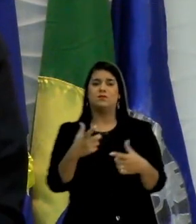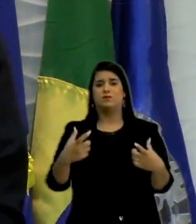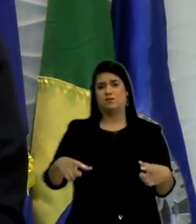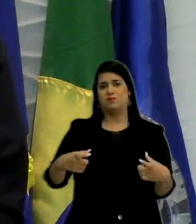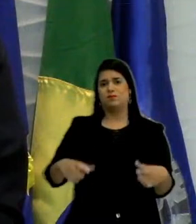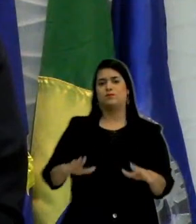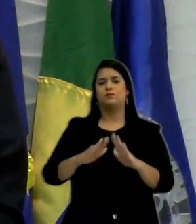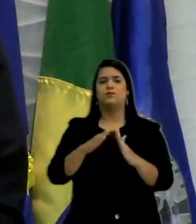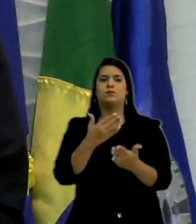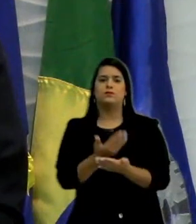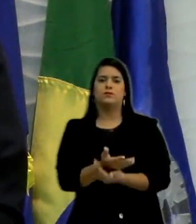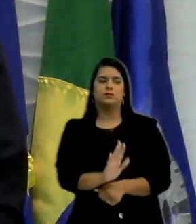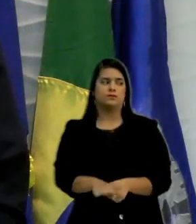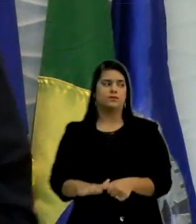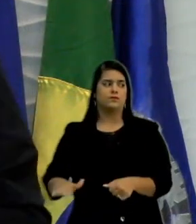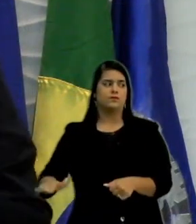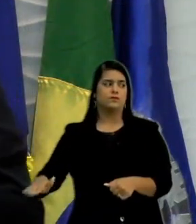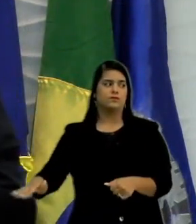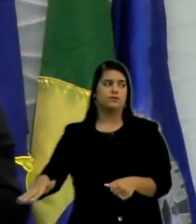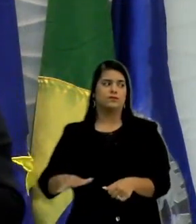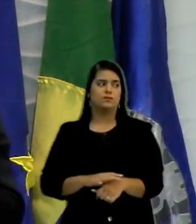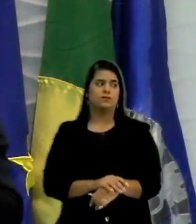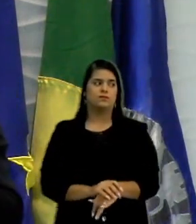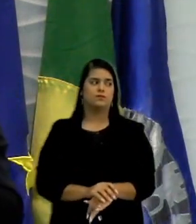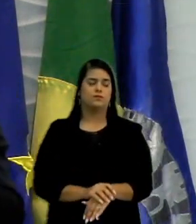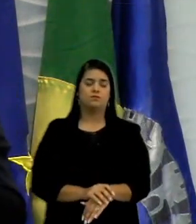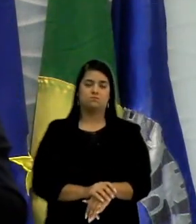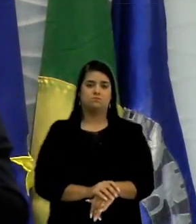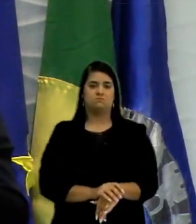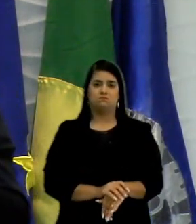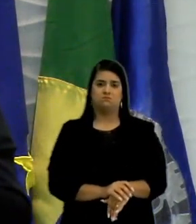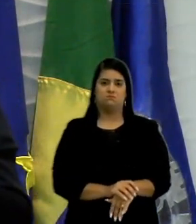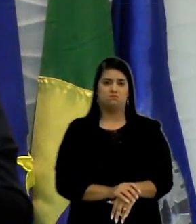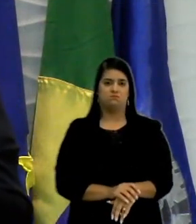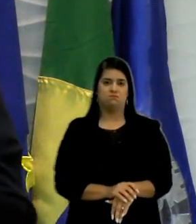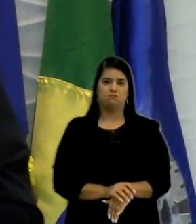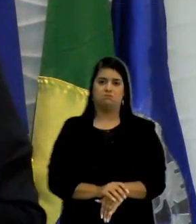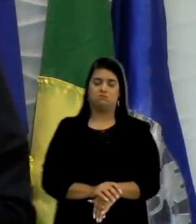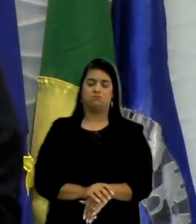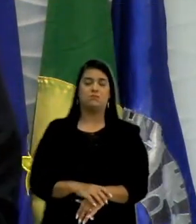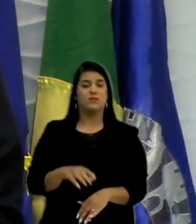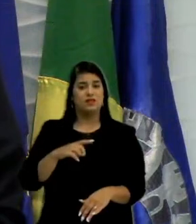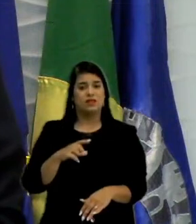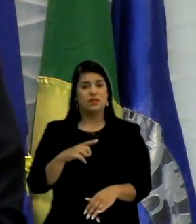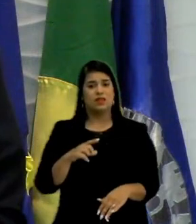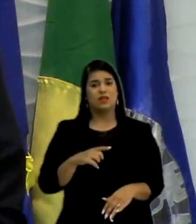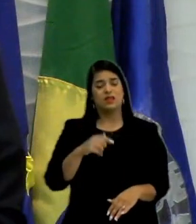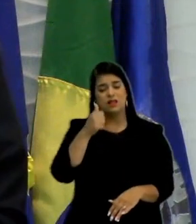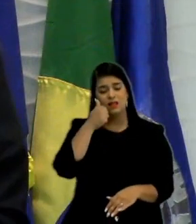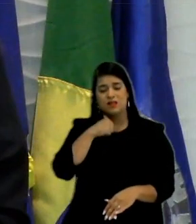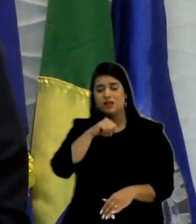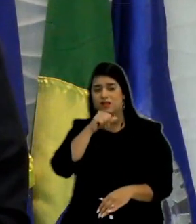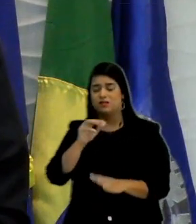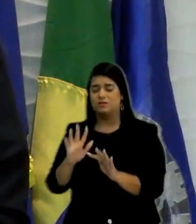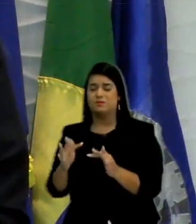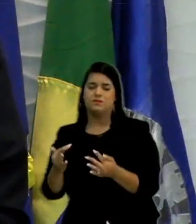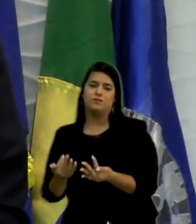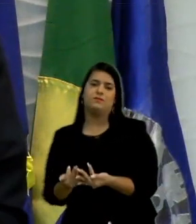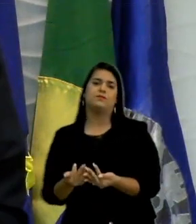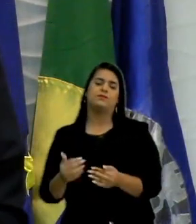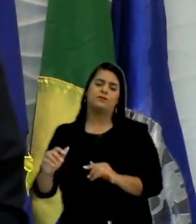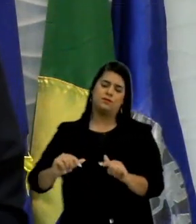creche. Então, senhor prefeito, tem muitas mães de família que trabalham e precisam deixar suas crianças na